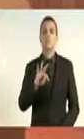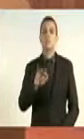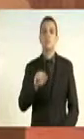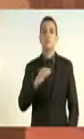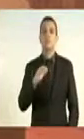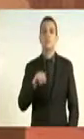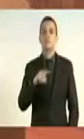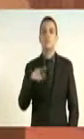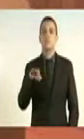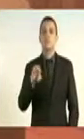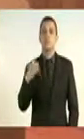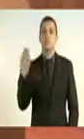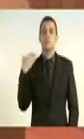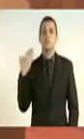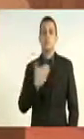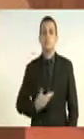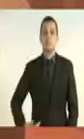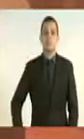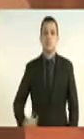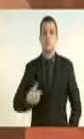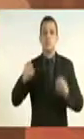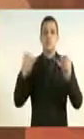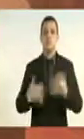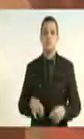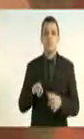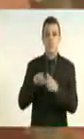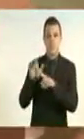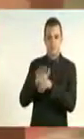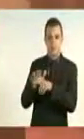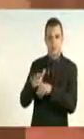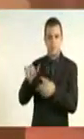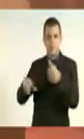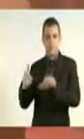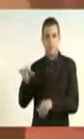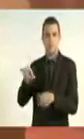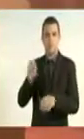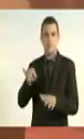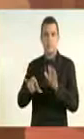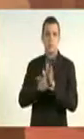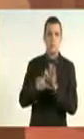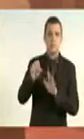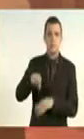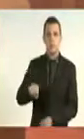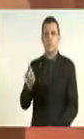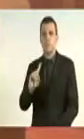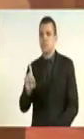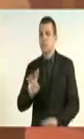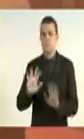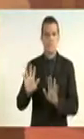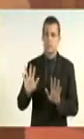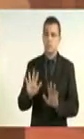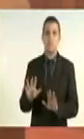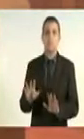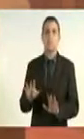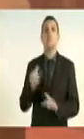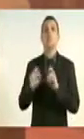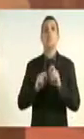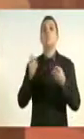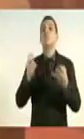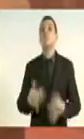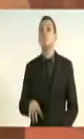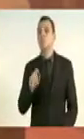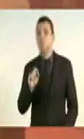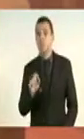legalidade ou não. Falei tão somente que a atual comissão fez simplesmente adjudicar. O que isso quer